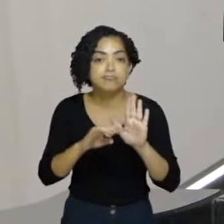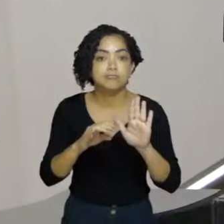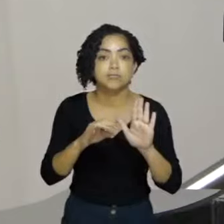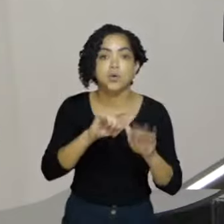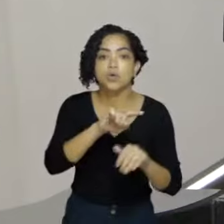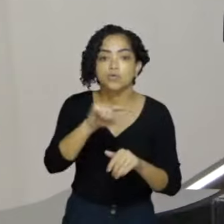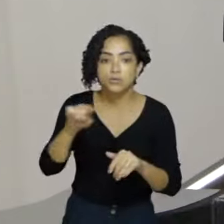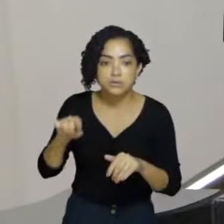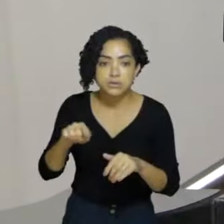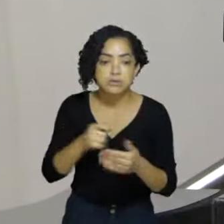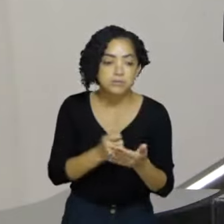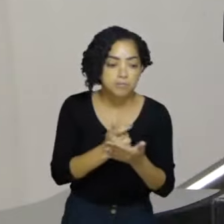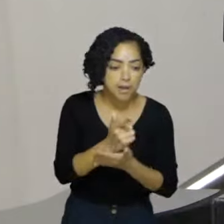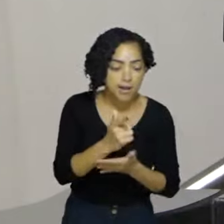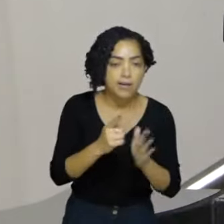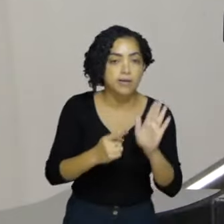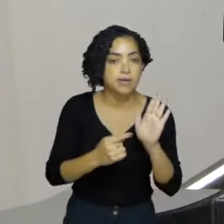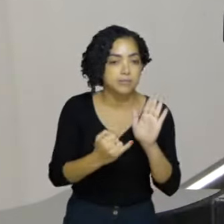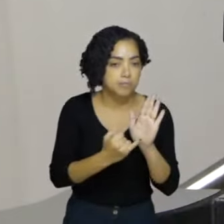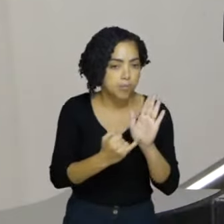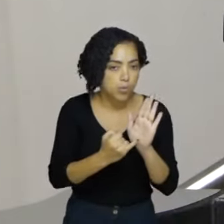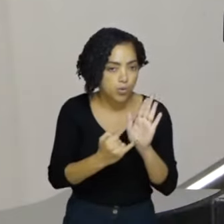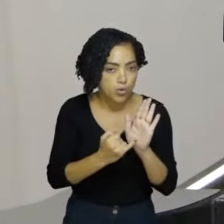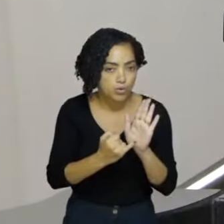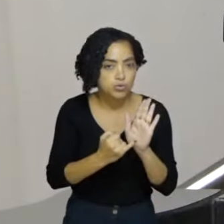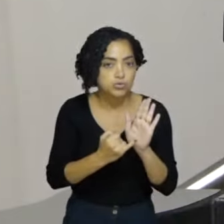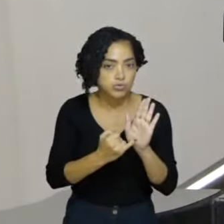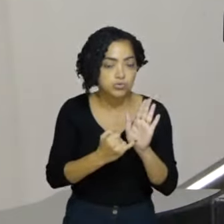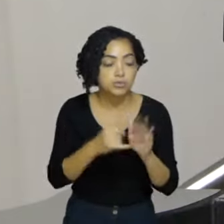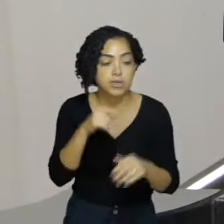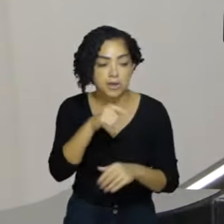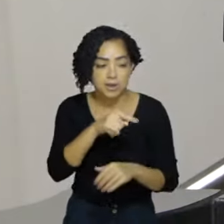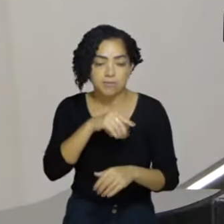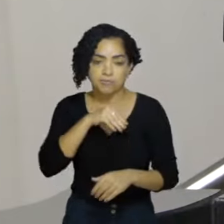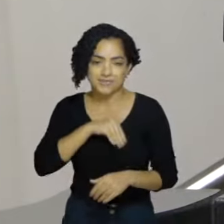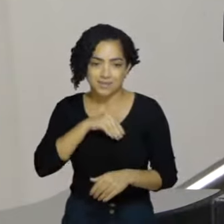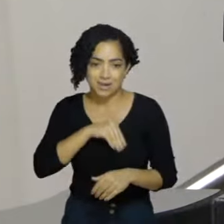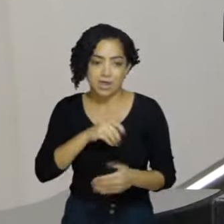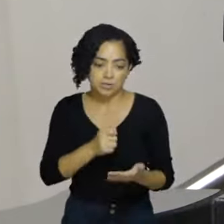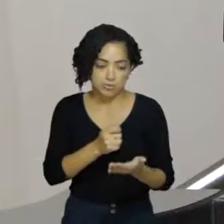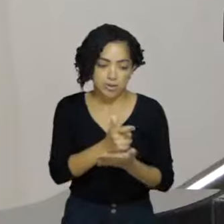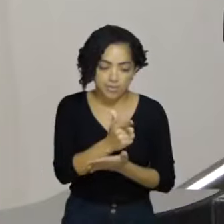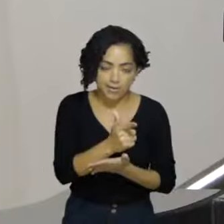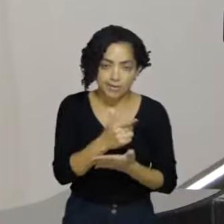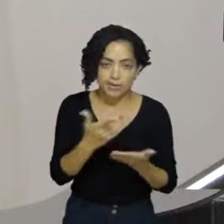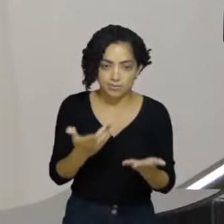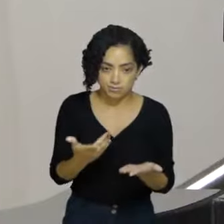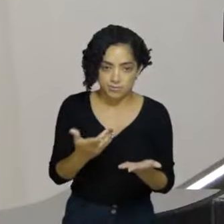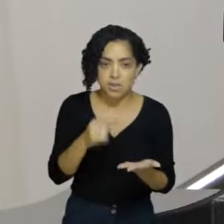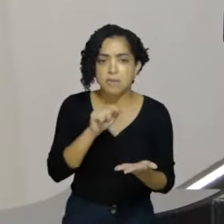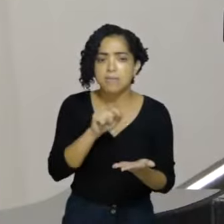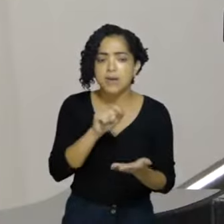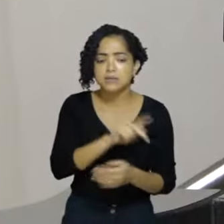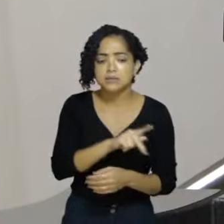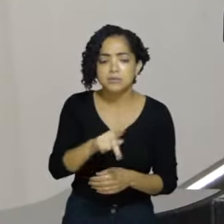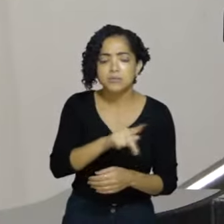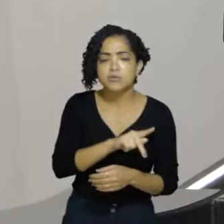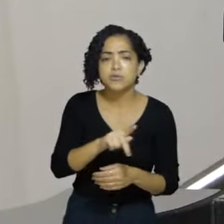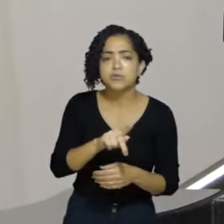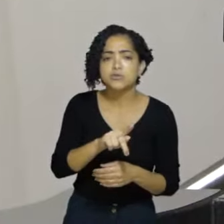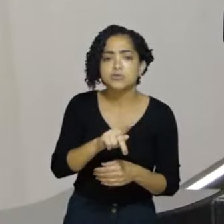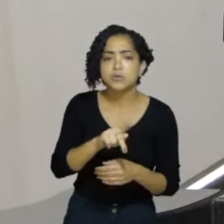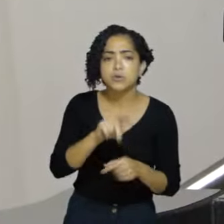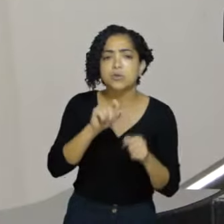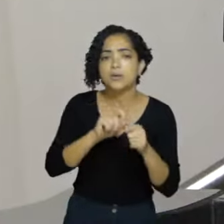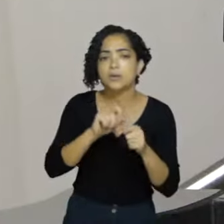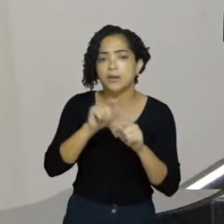nossos impostos esse mês para pagar o salário dessa professora. E vejam o que ela faz com o recurso público que sai